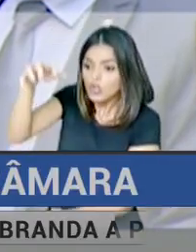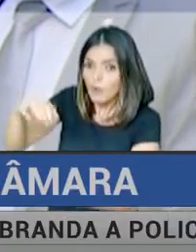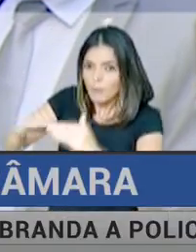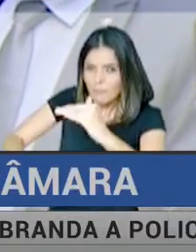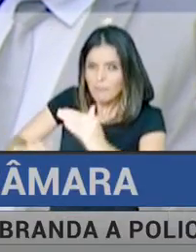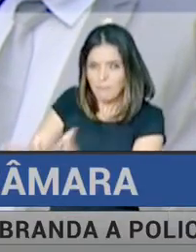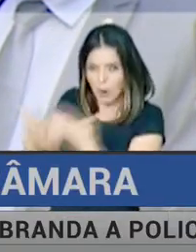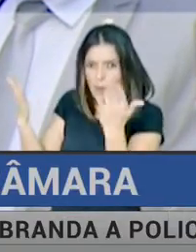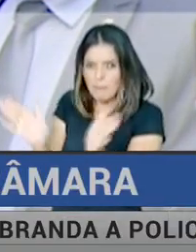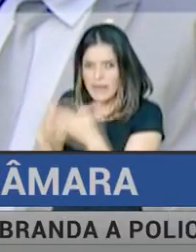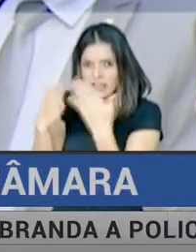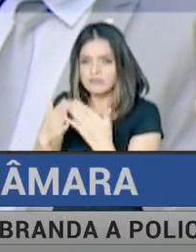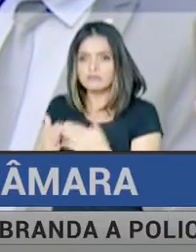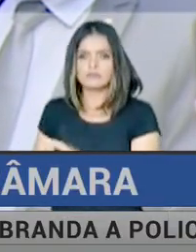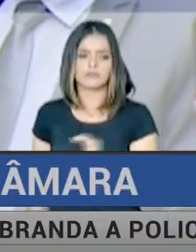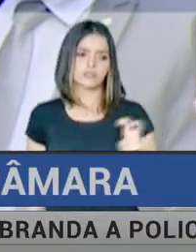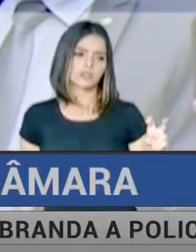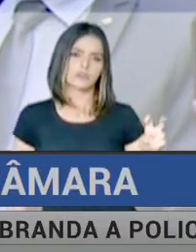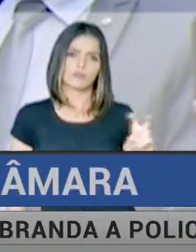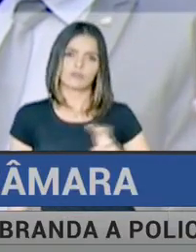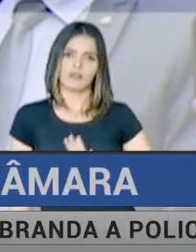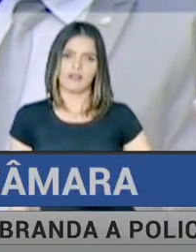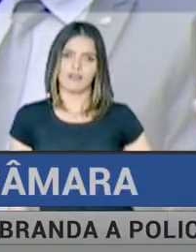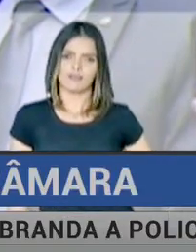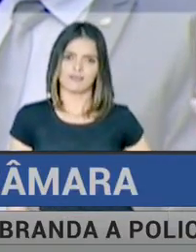pobreza, nós temos 5 crianças.